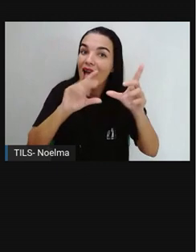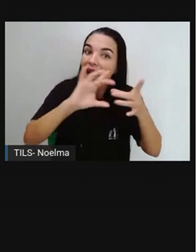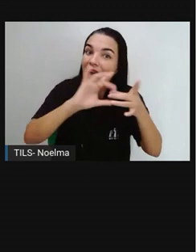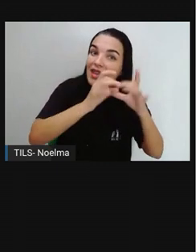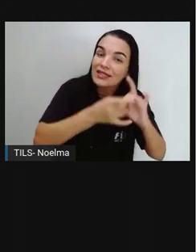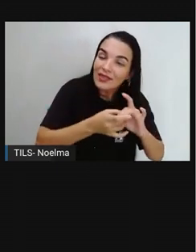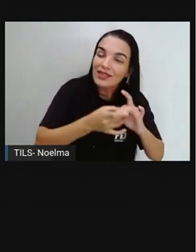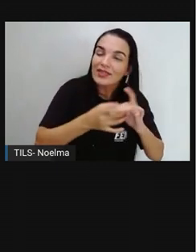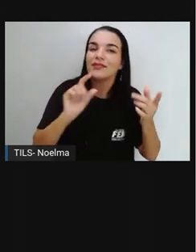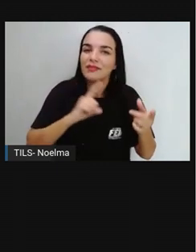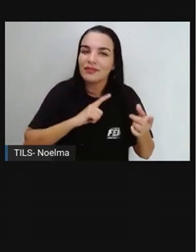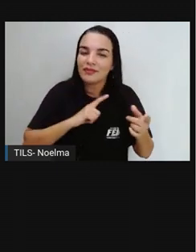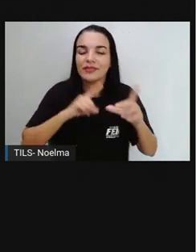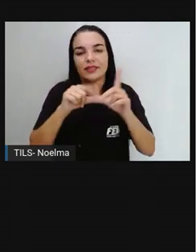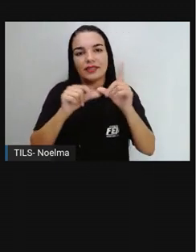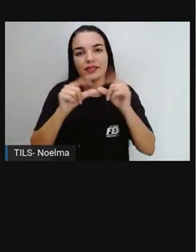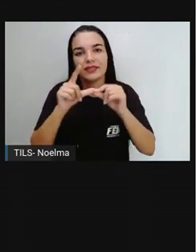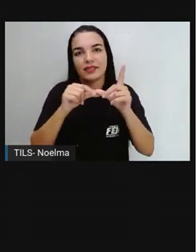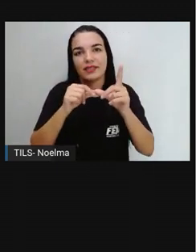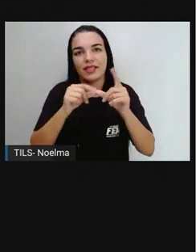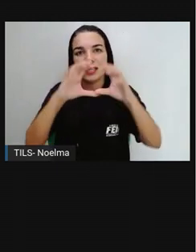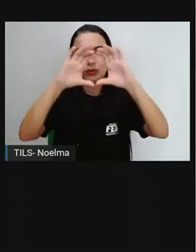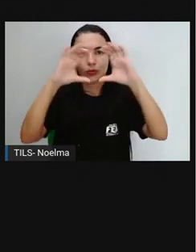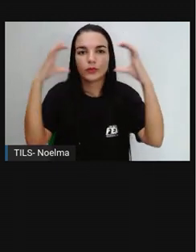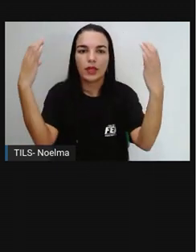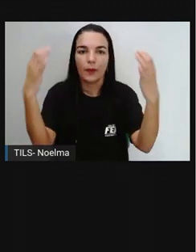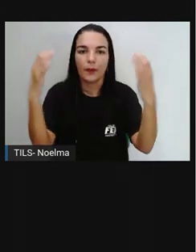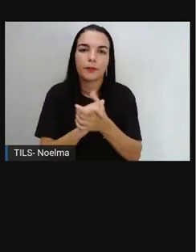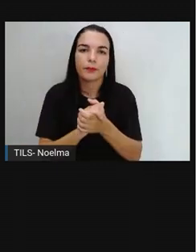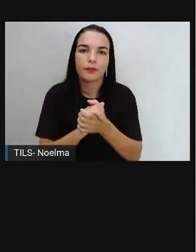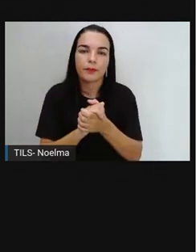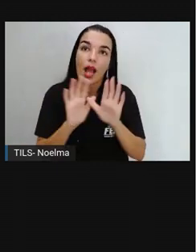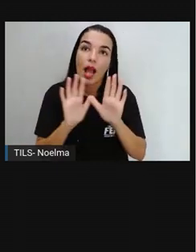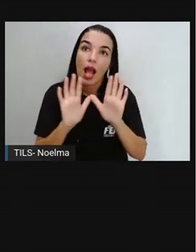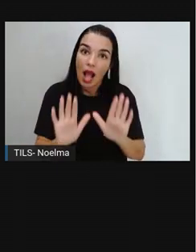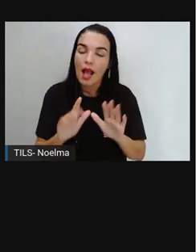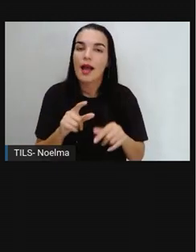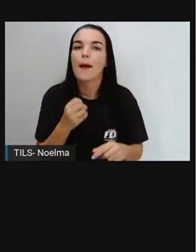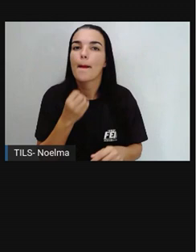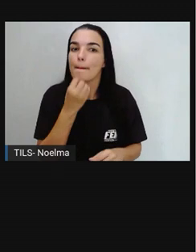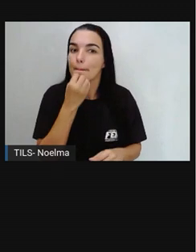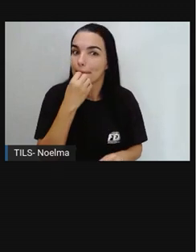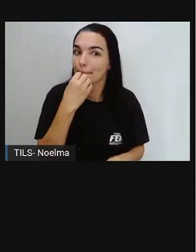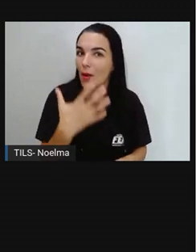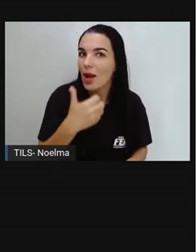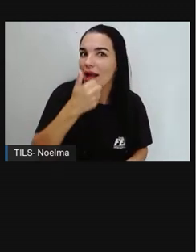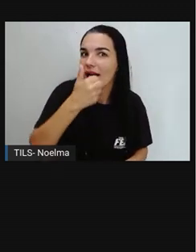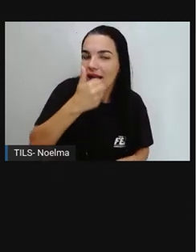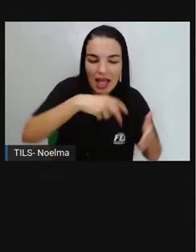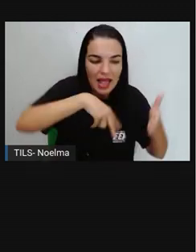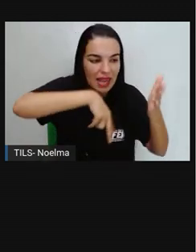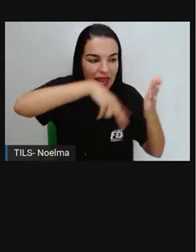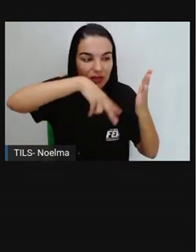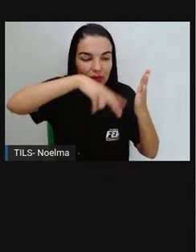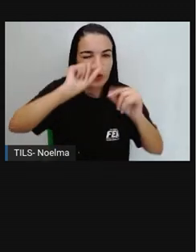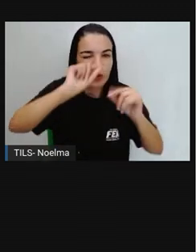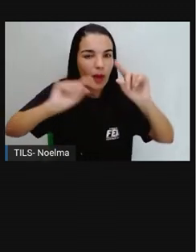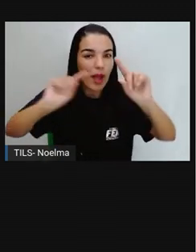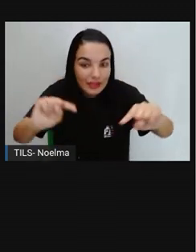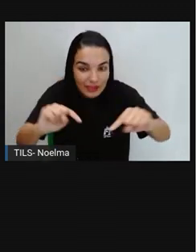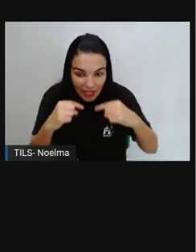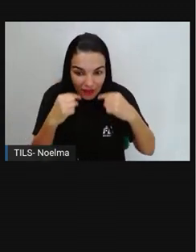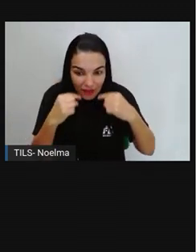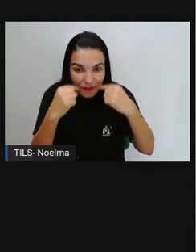astronômica. Agora, tem uma coisa, hein? Leitura boa é leitura que desafia nossas técnicas de